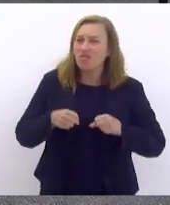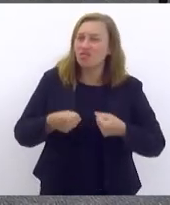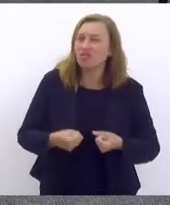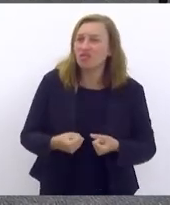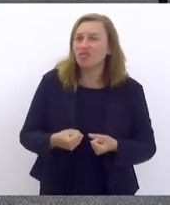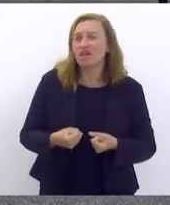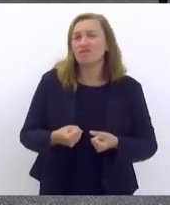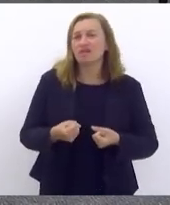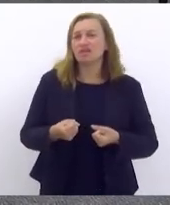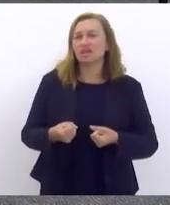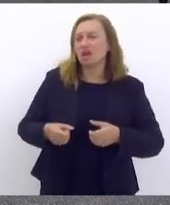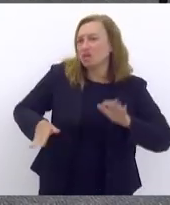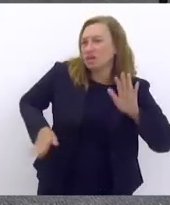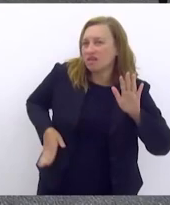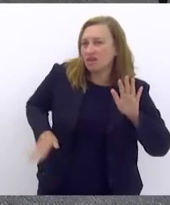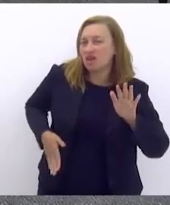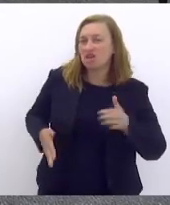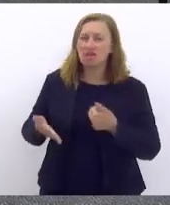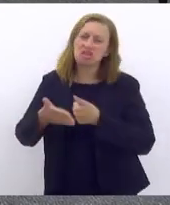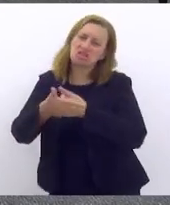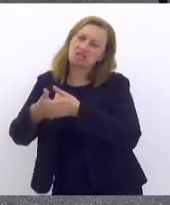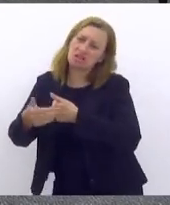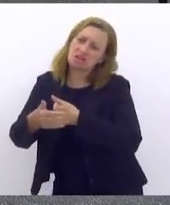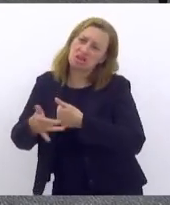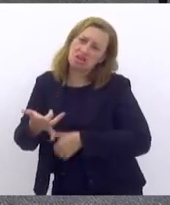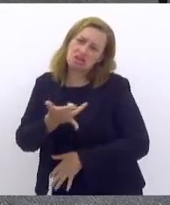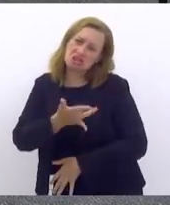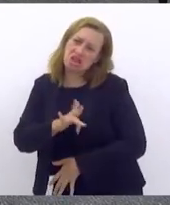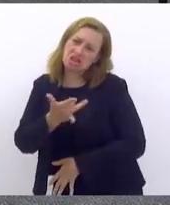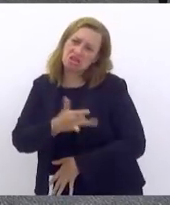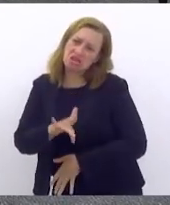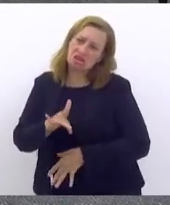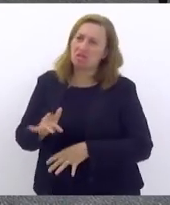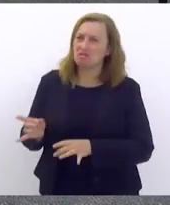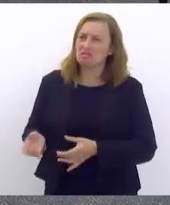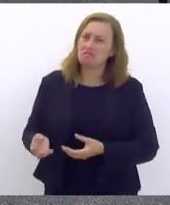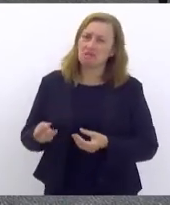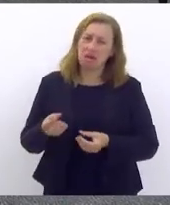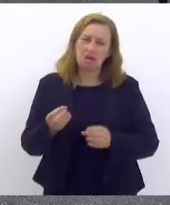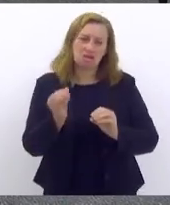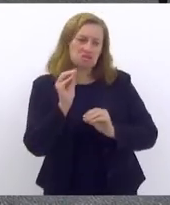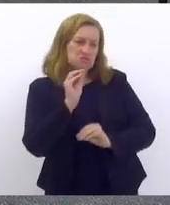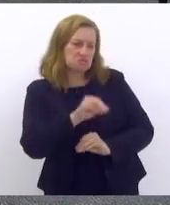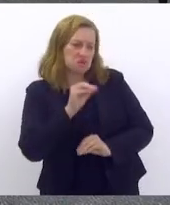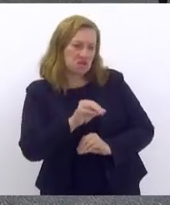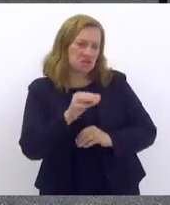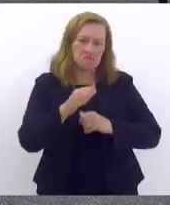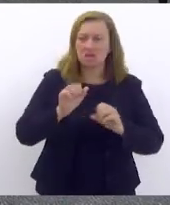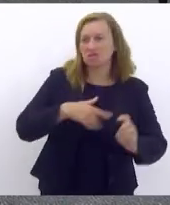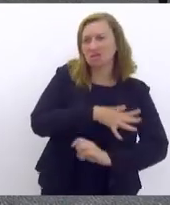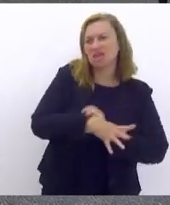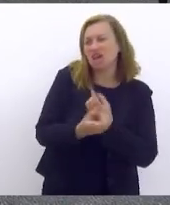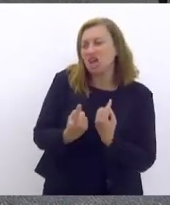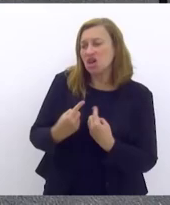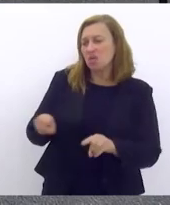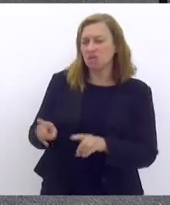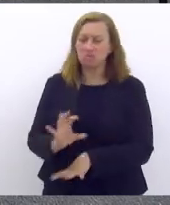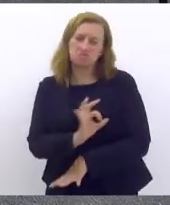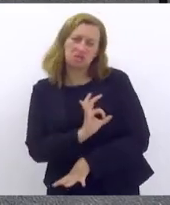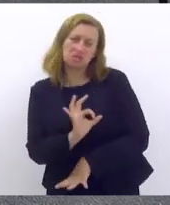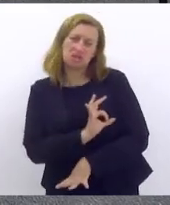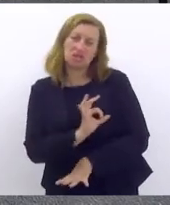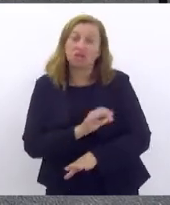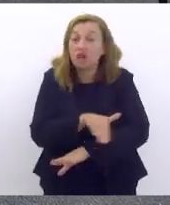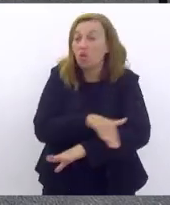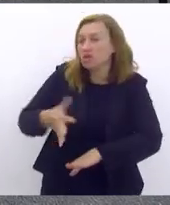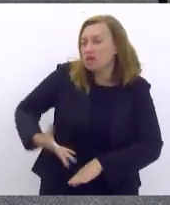traficante, chamando de pobre coitado, excluído da sociedade, atacar a polícia. Policiais esses que estão nas ruas